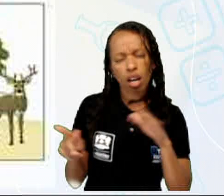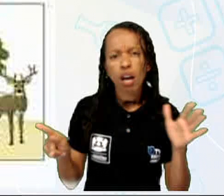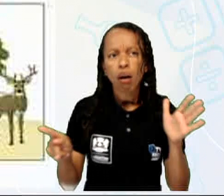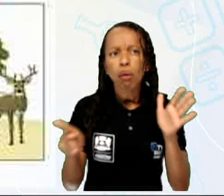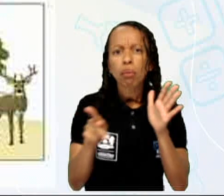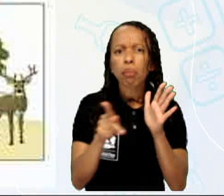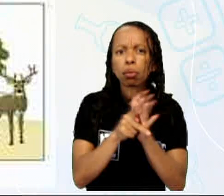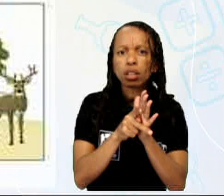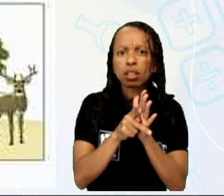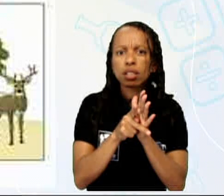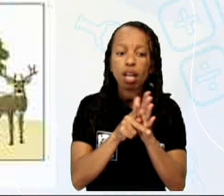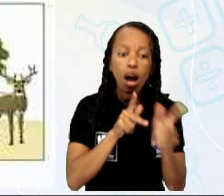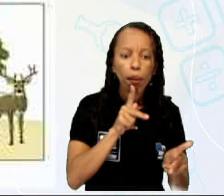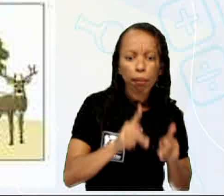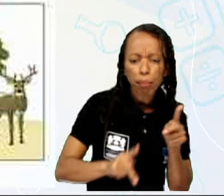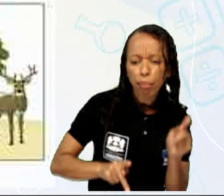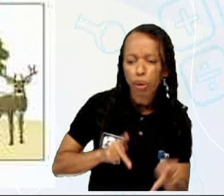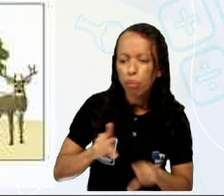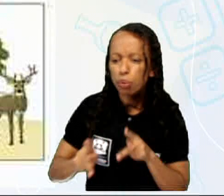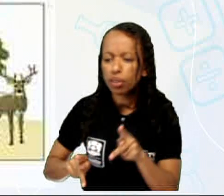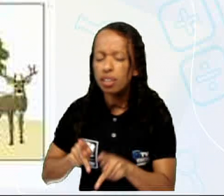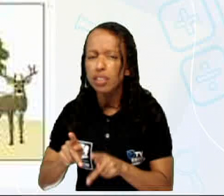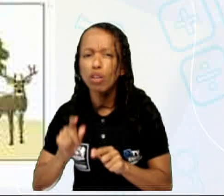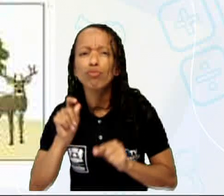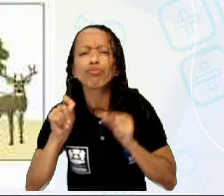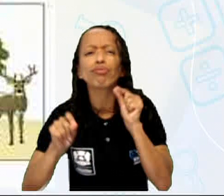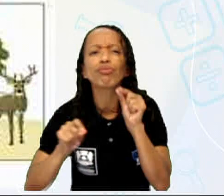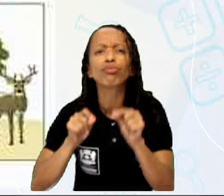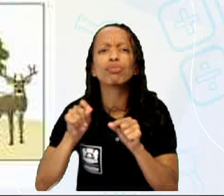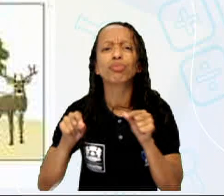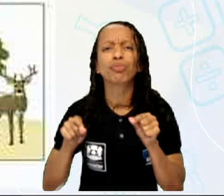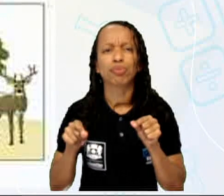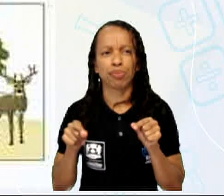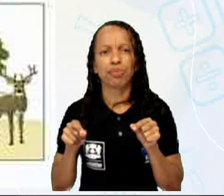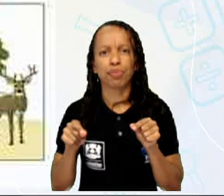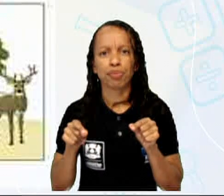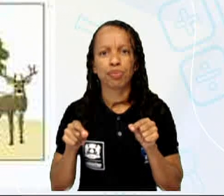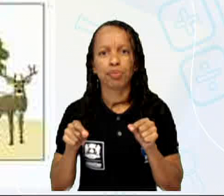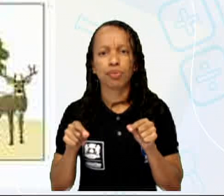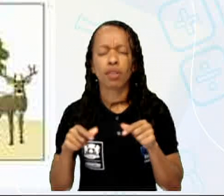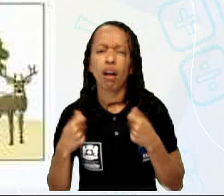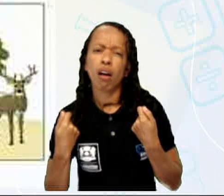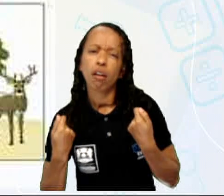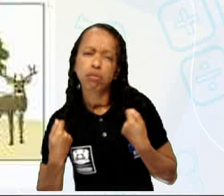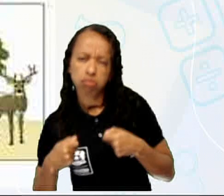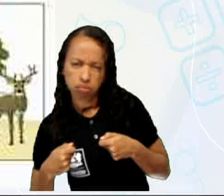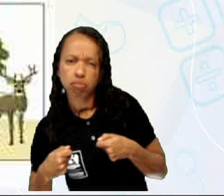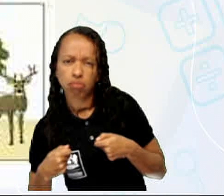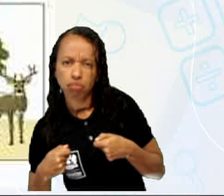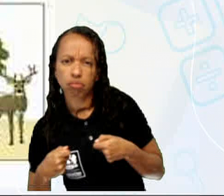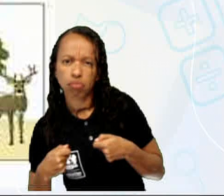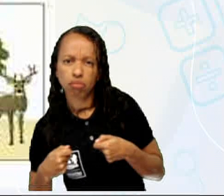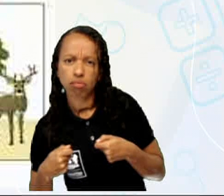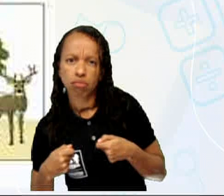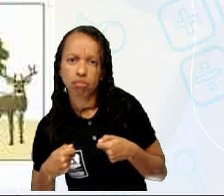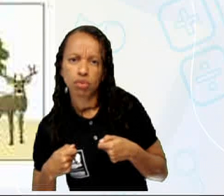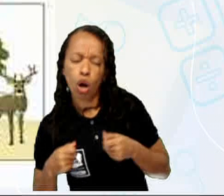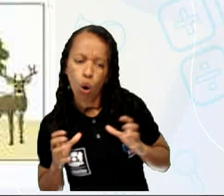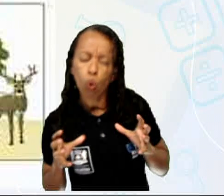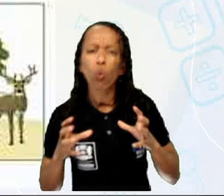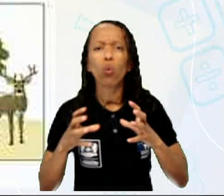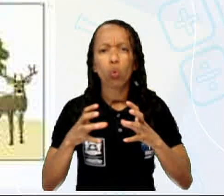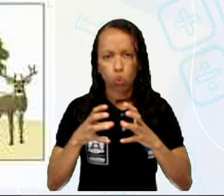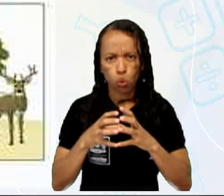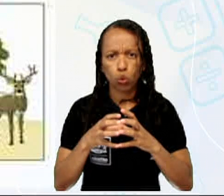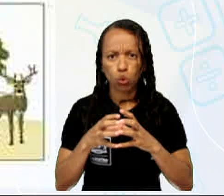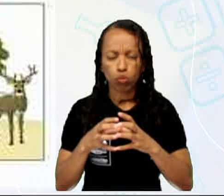uma população. O que é uma população? Pode ser definida como um grupo